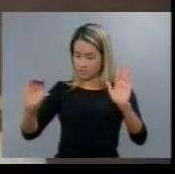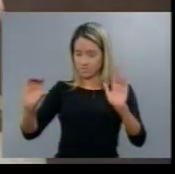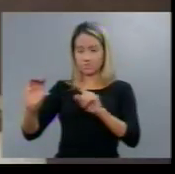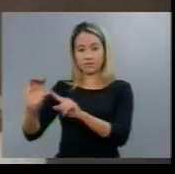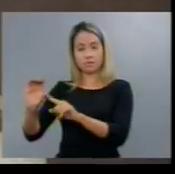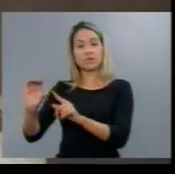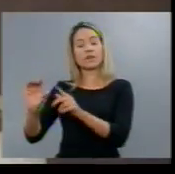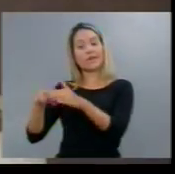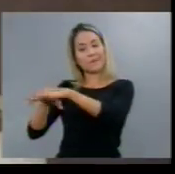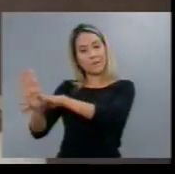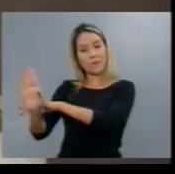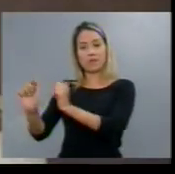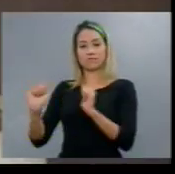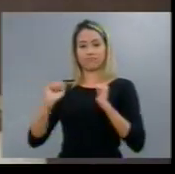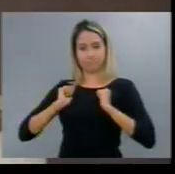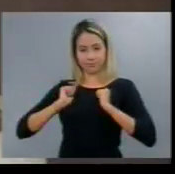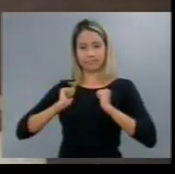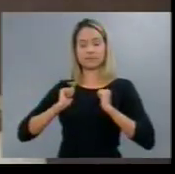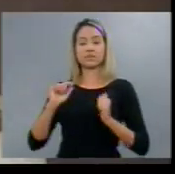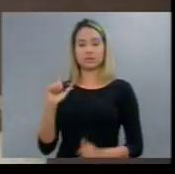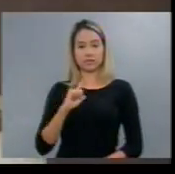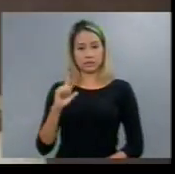Seguridade, onde inclusive estão